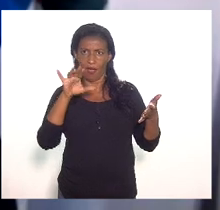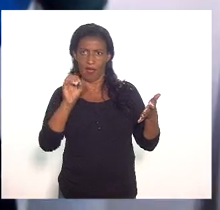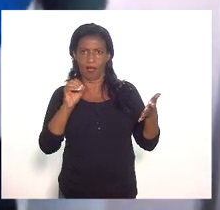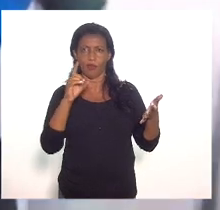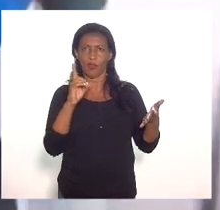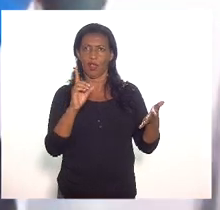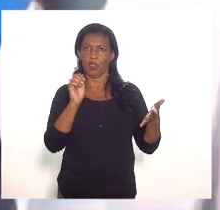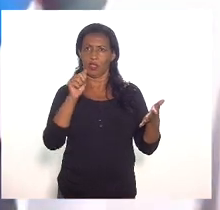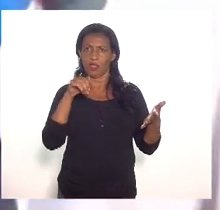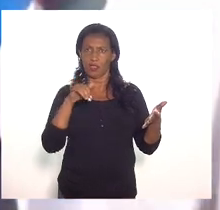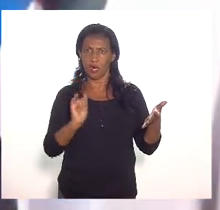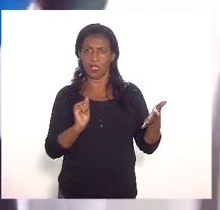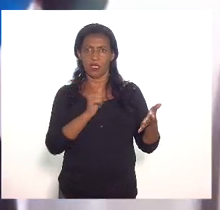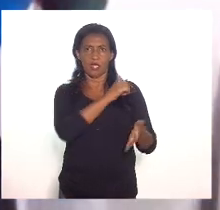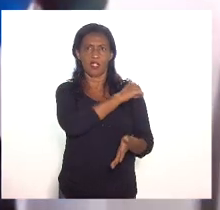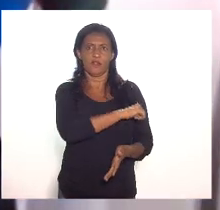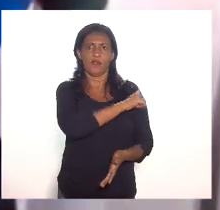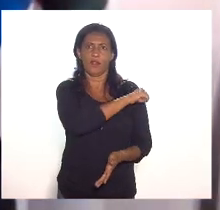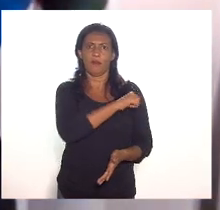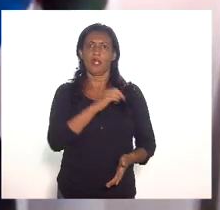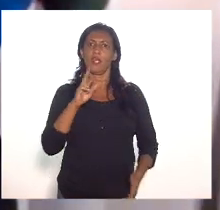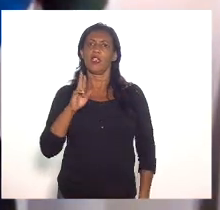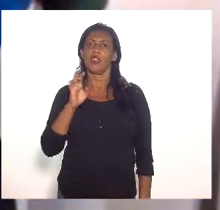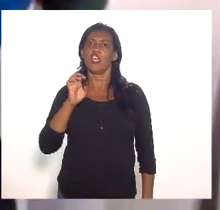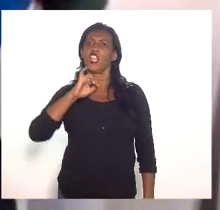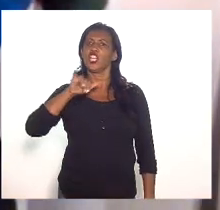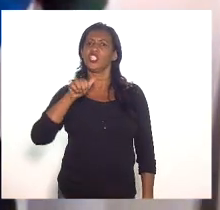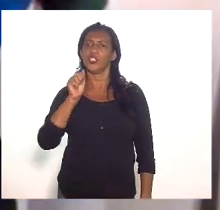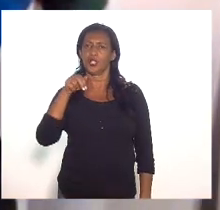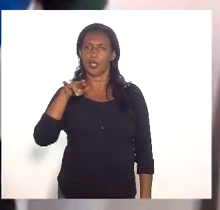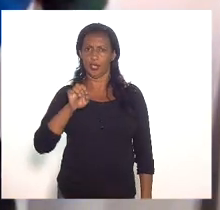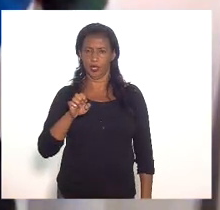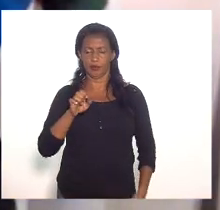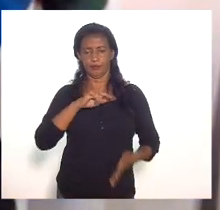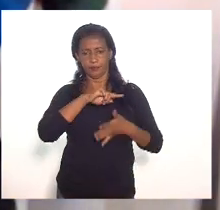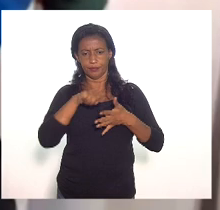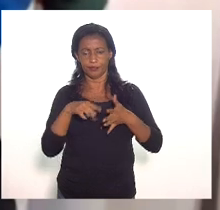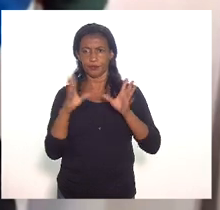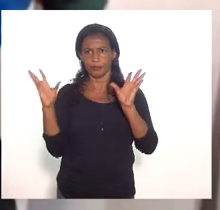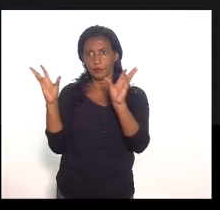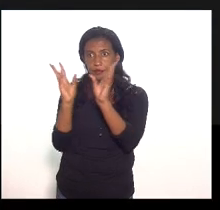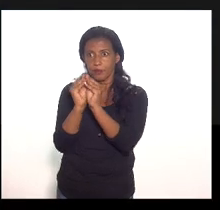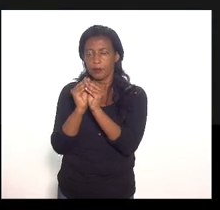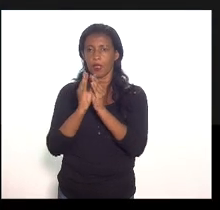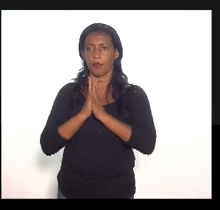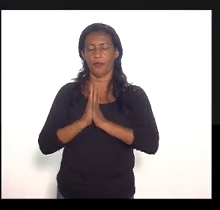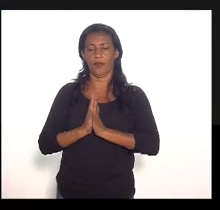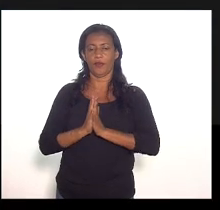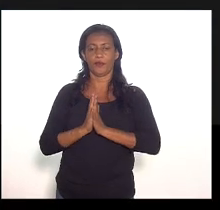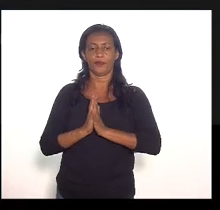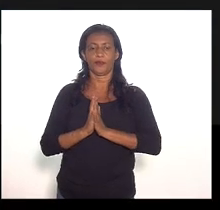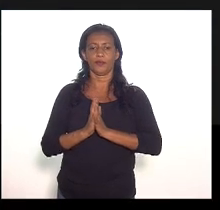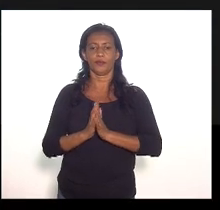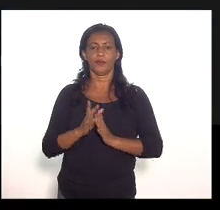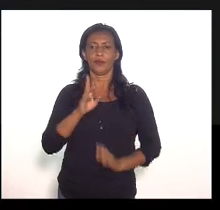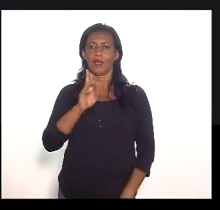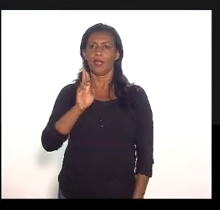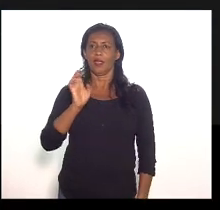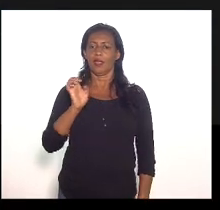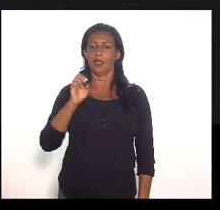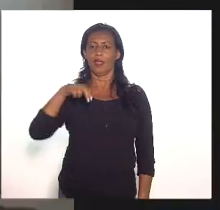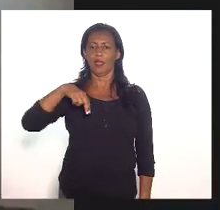Dani Monteiro e enfermeira Rejane. Pedir aos senhores que sejam breves, por gentileza. Deputada Renata Souza. Muito obrigada,